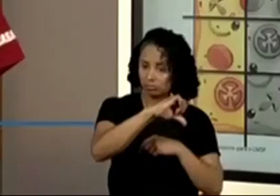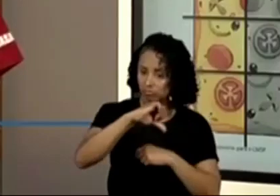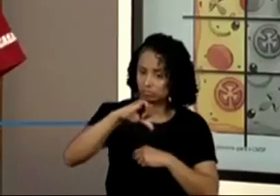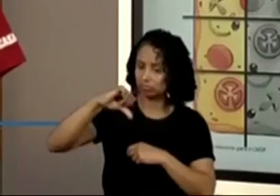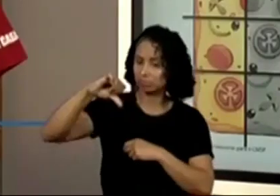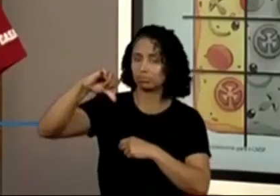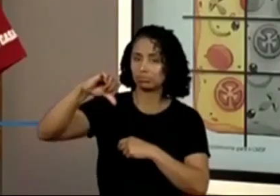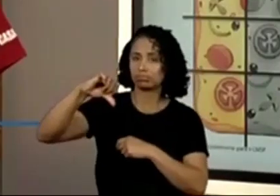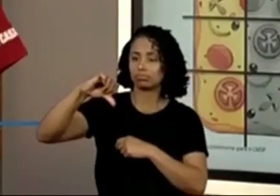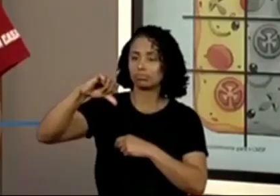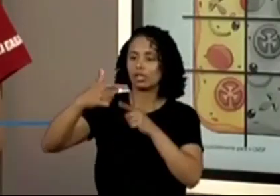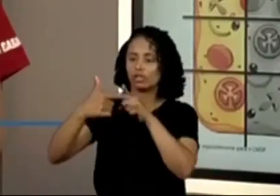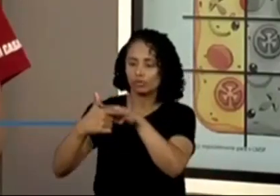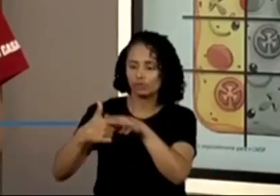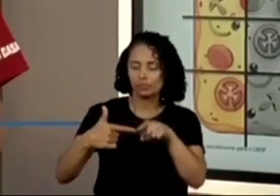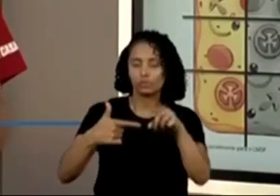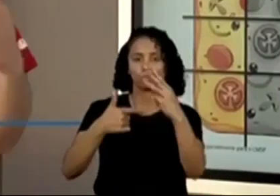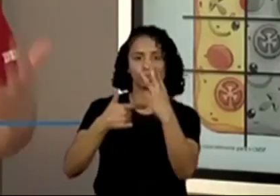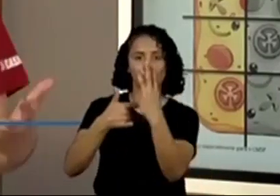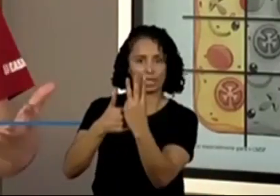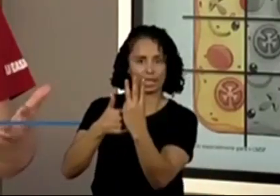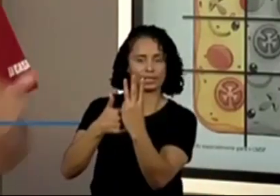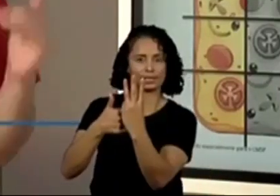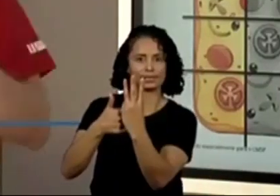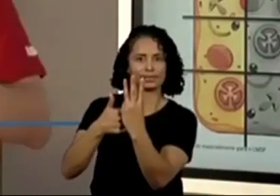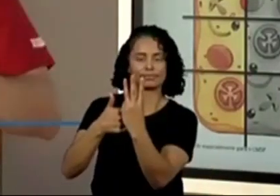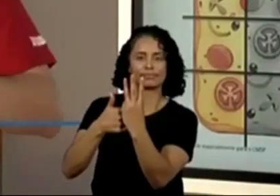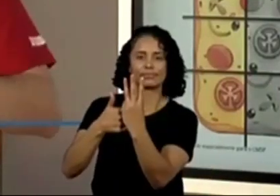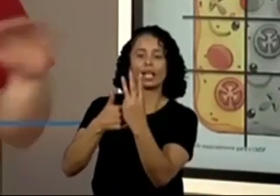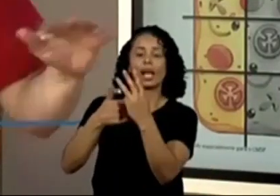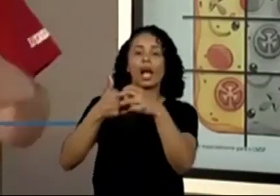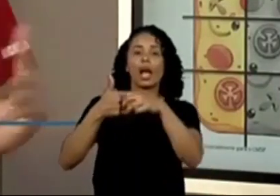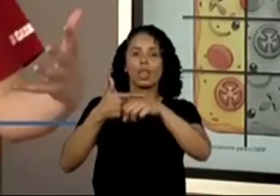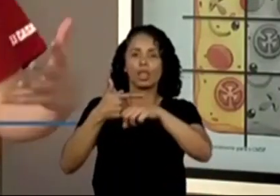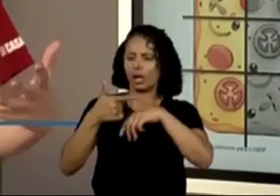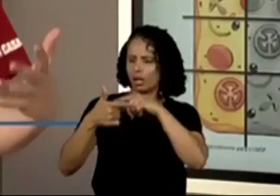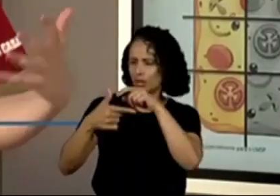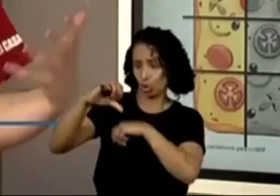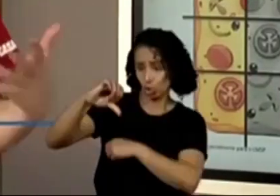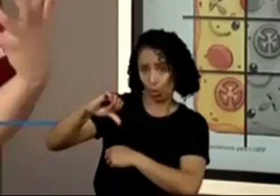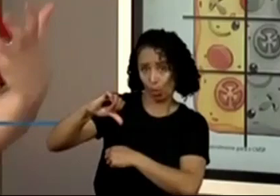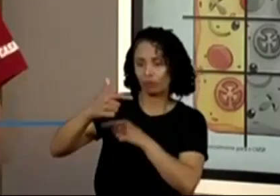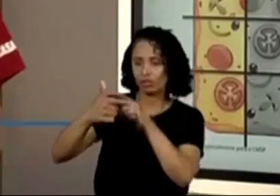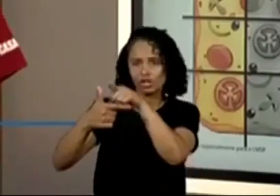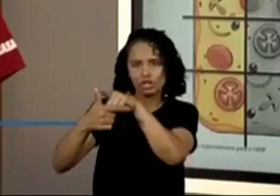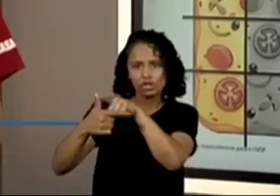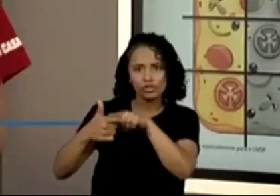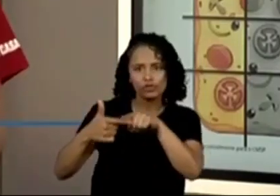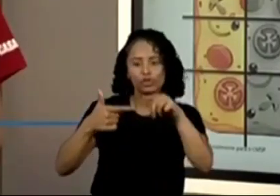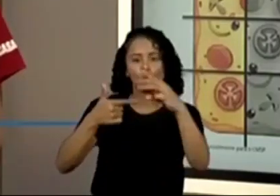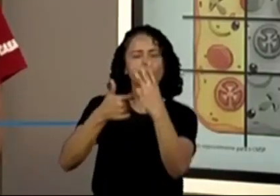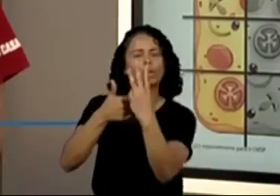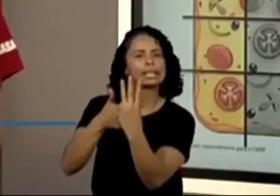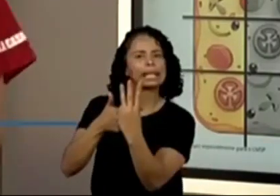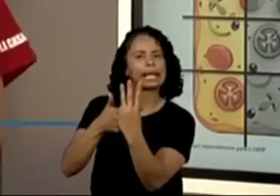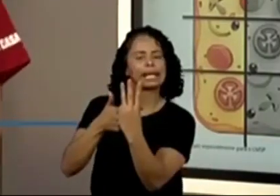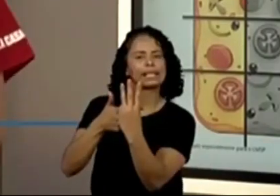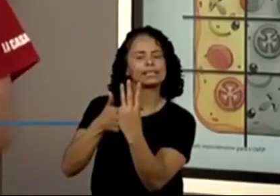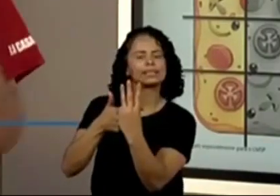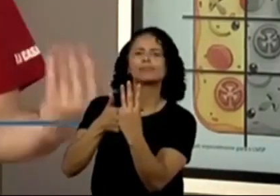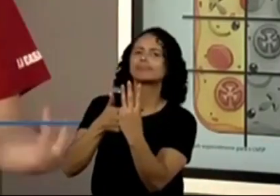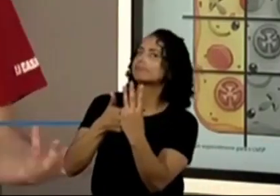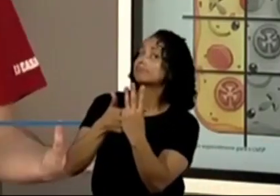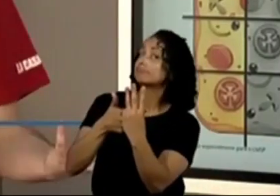e divide por 3, que é a terça parte. Nesse caso é 9. Como que eu consigo aí dividir 9 aí por 3 pessoas, né?